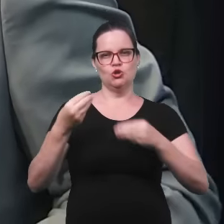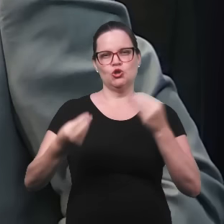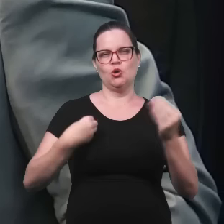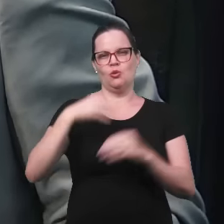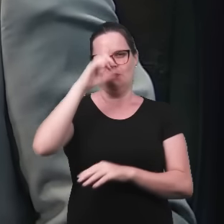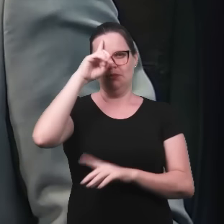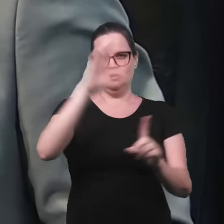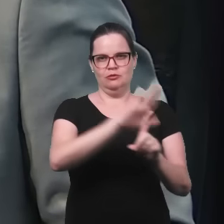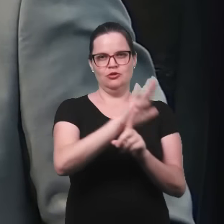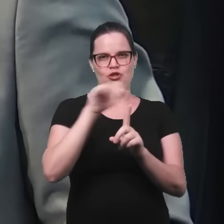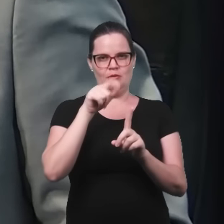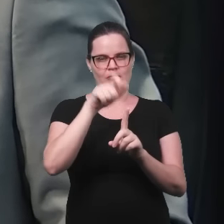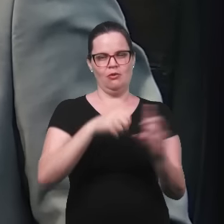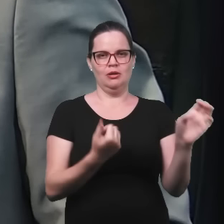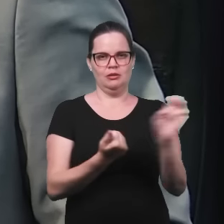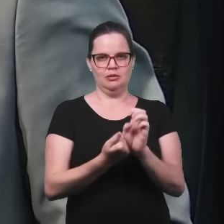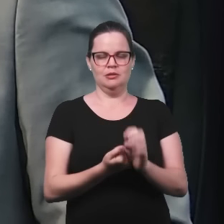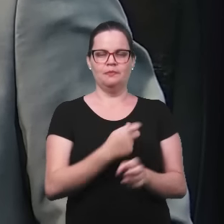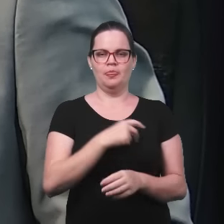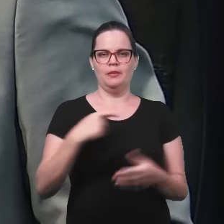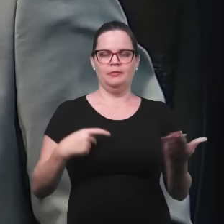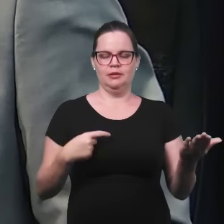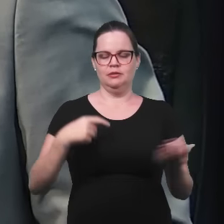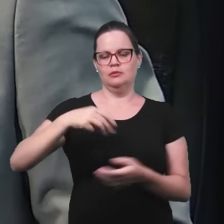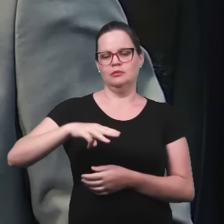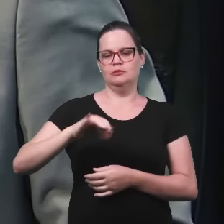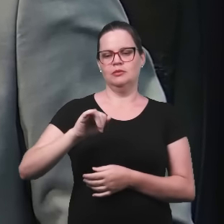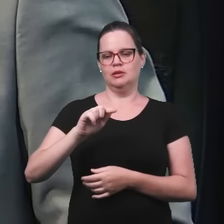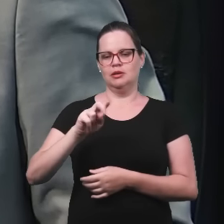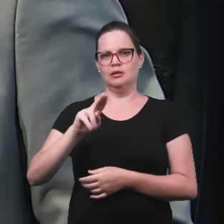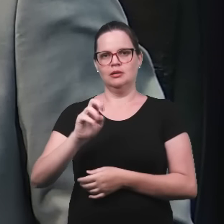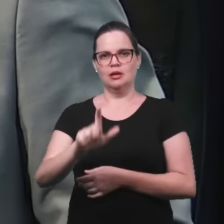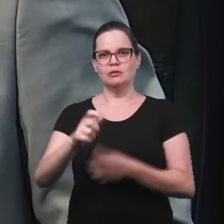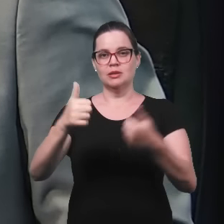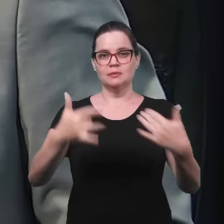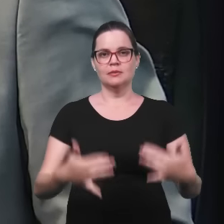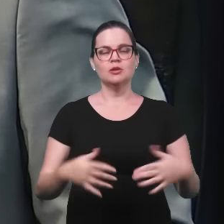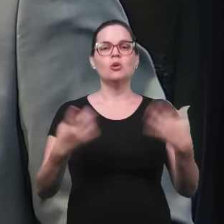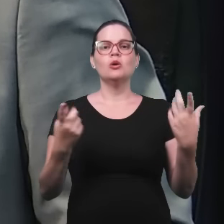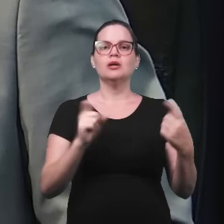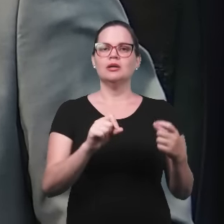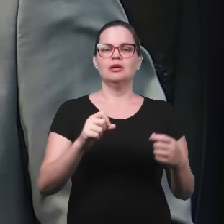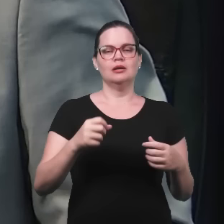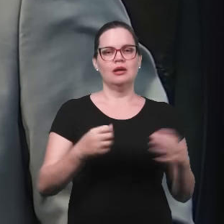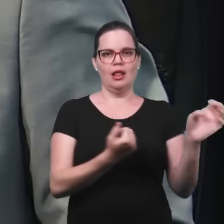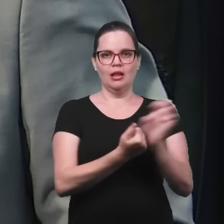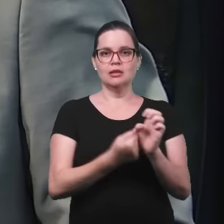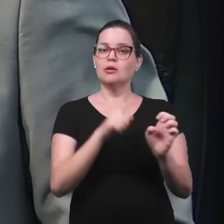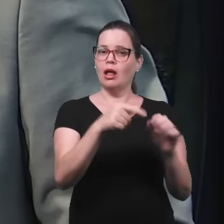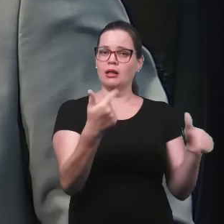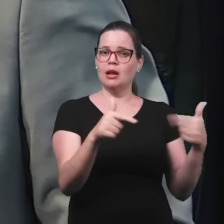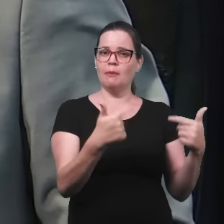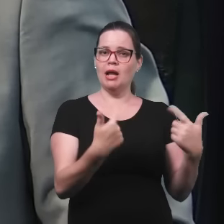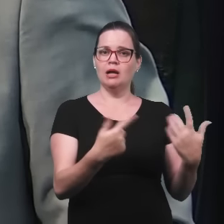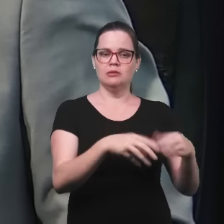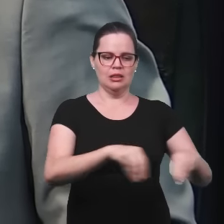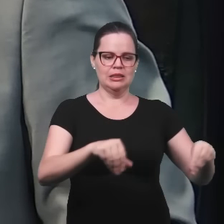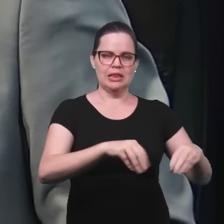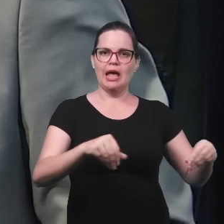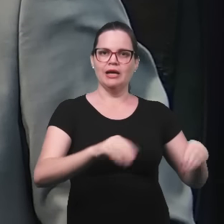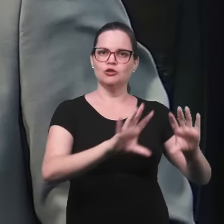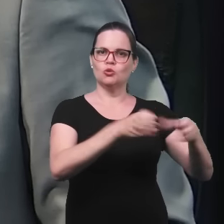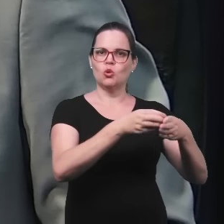Miguel mencionou, né, que Eliseu estava lavrando a terra, né, com